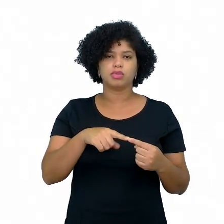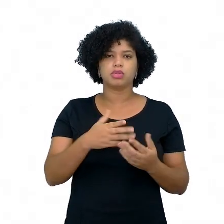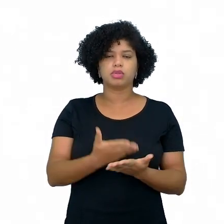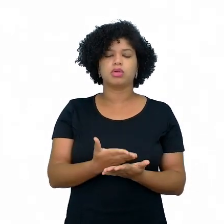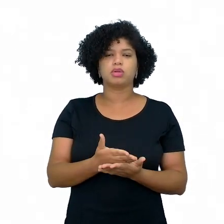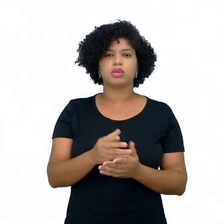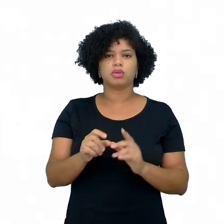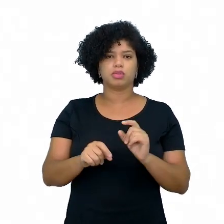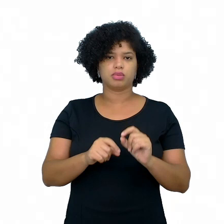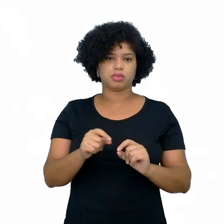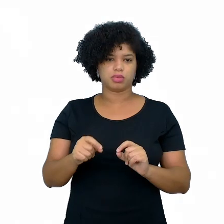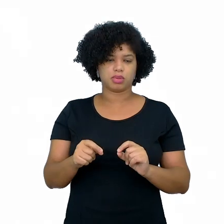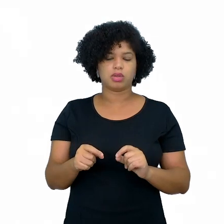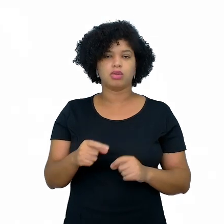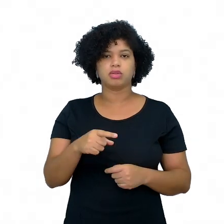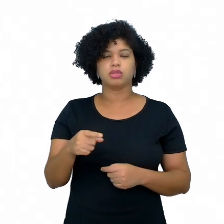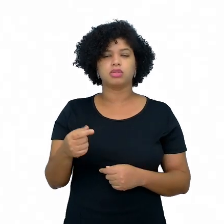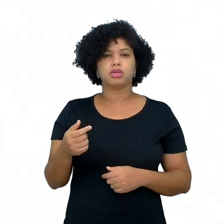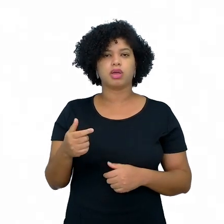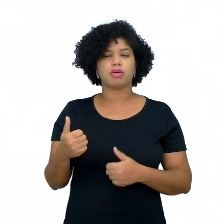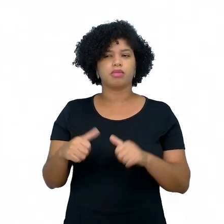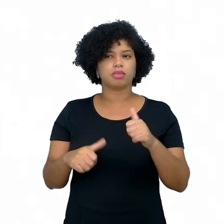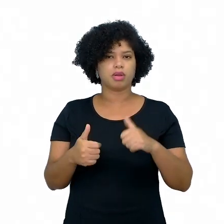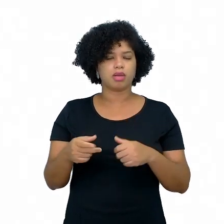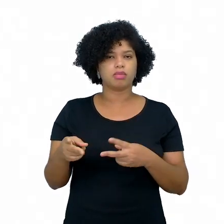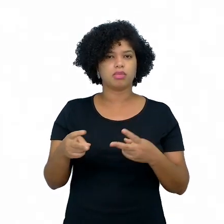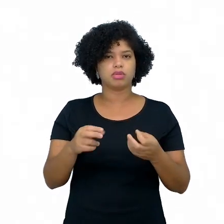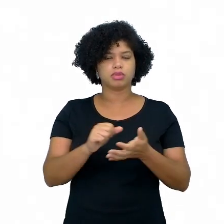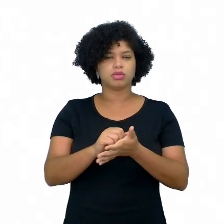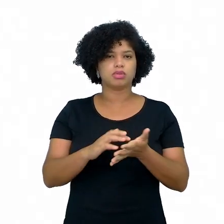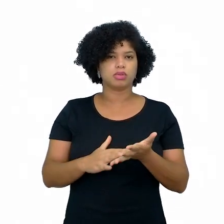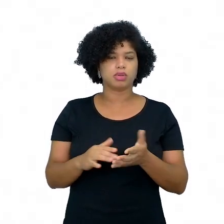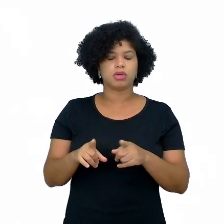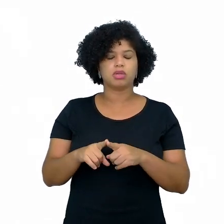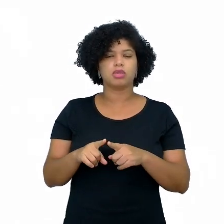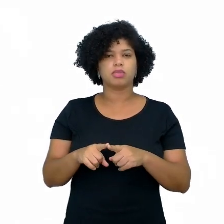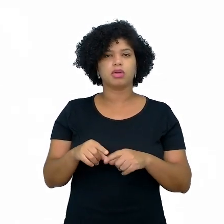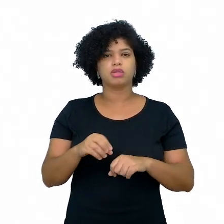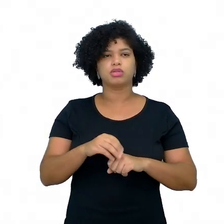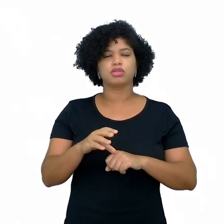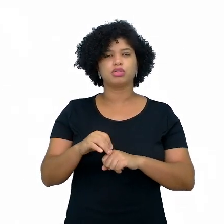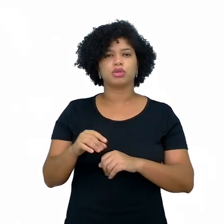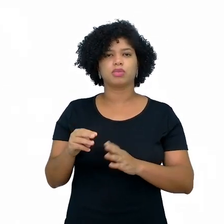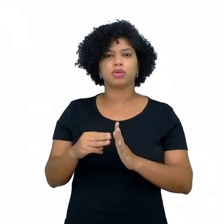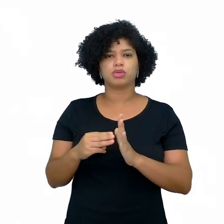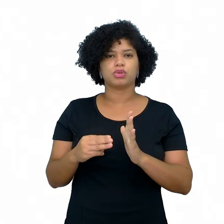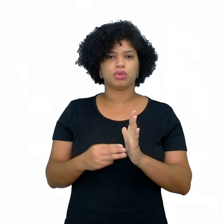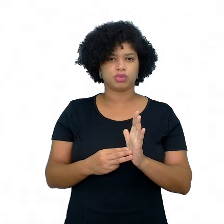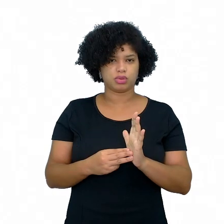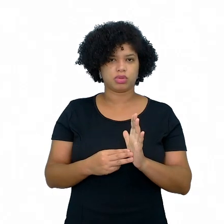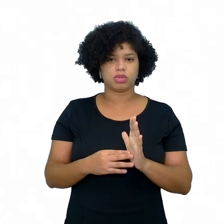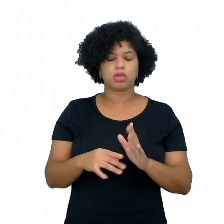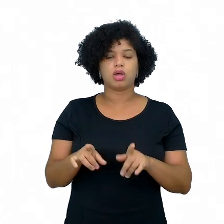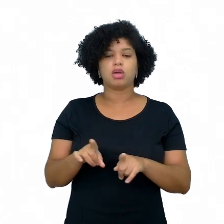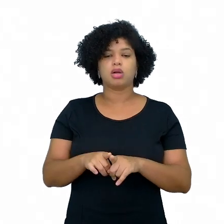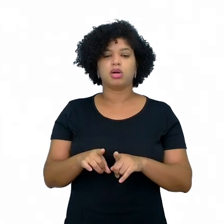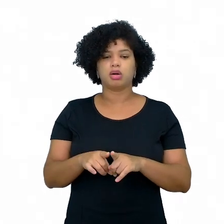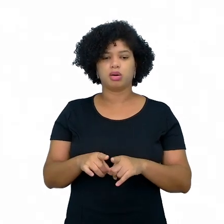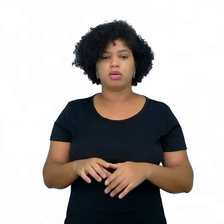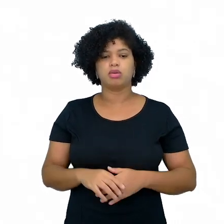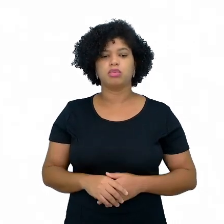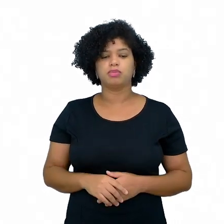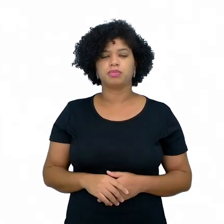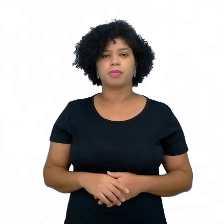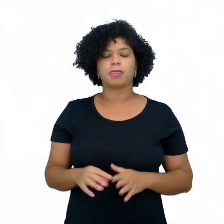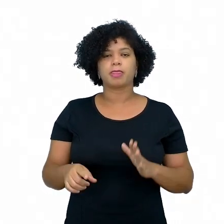aula, né, verifiquem as atividades, as orientações metodológicas, né, a análise feita nessa